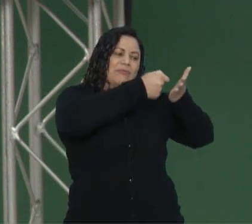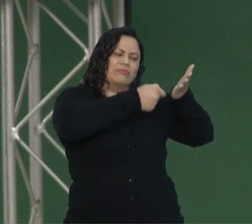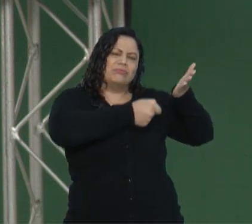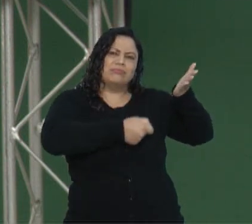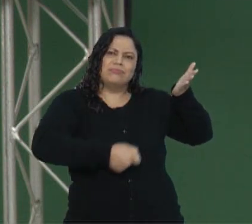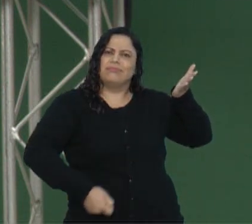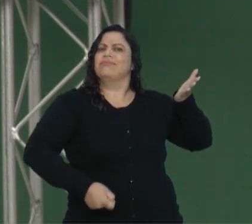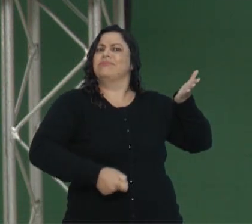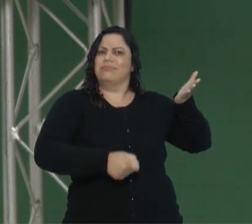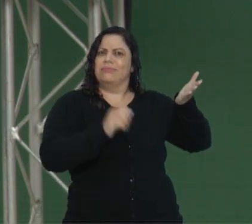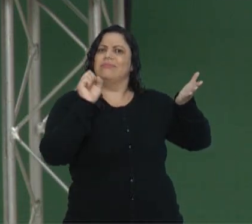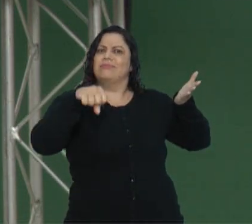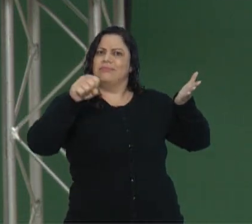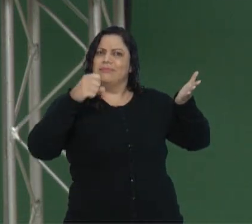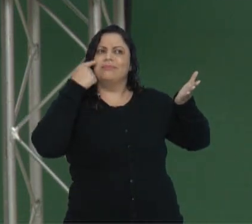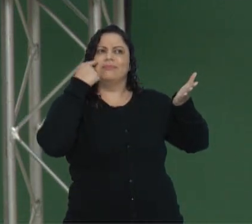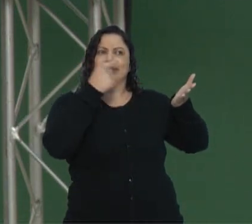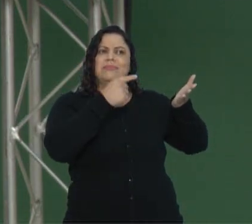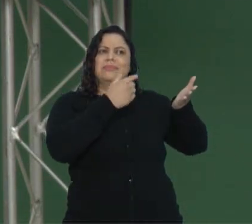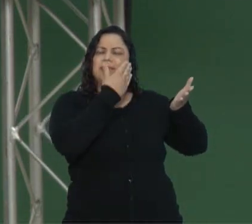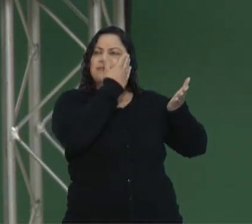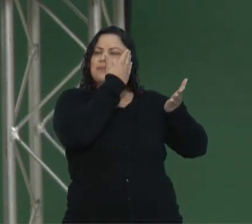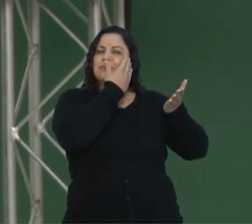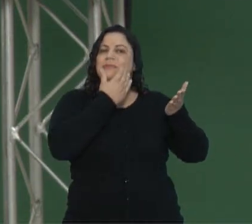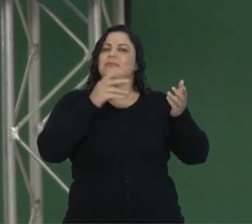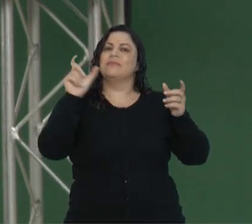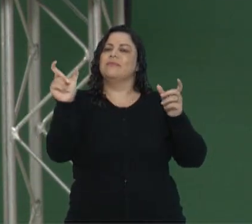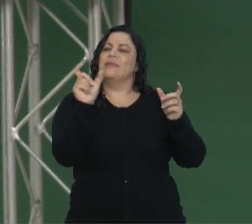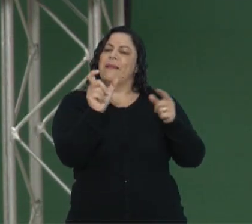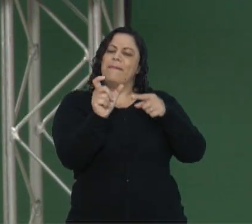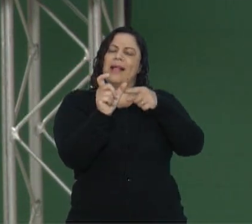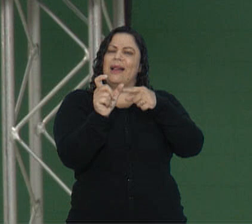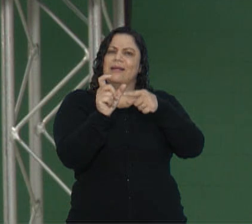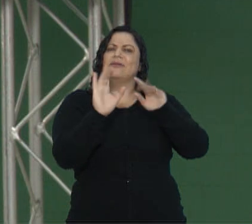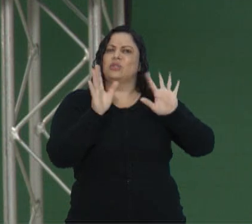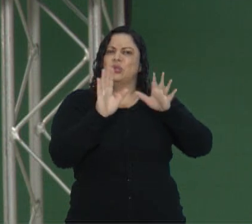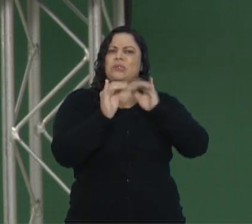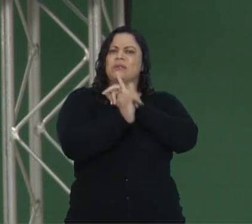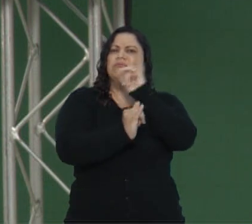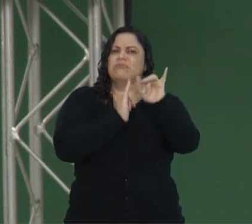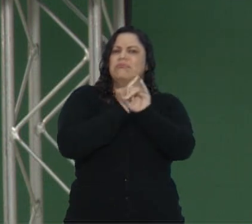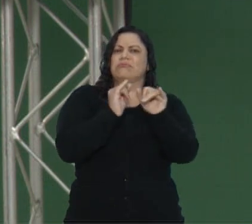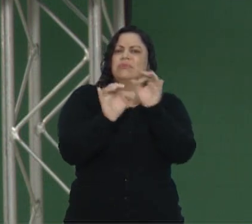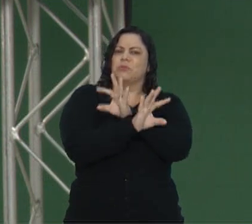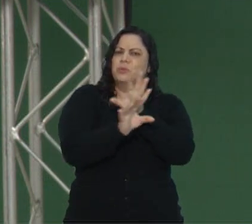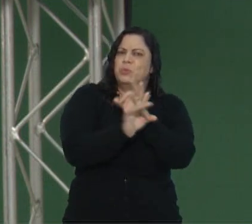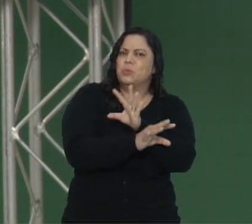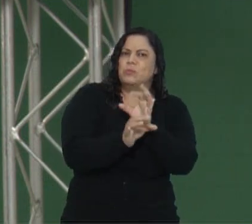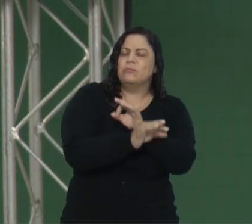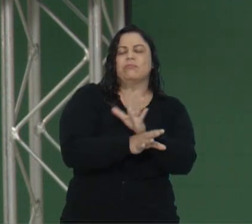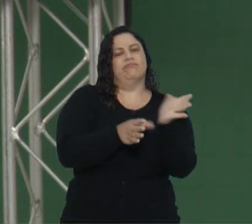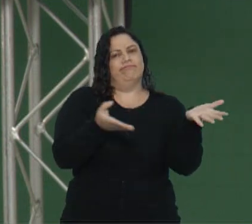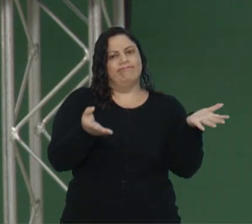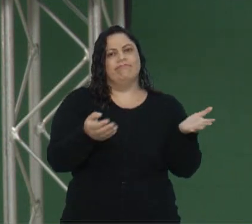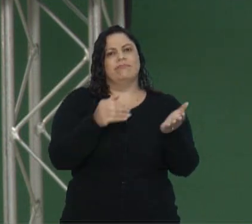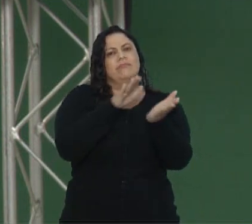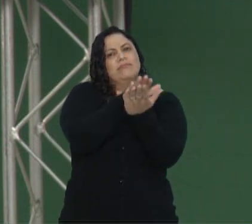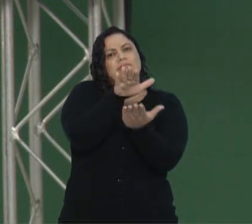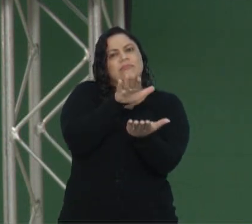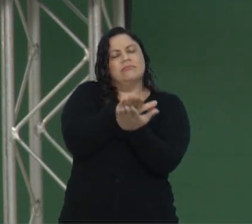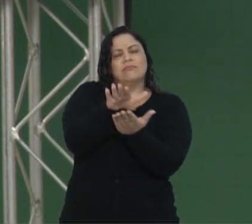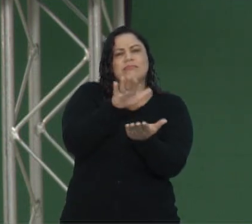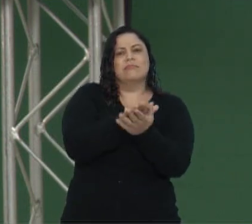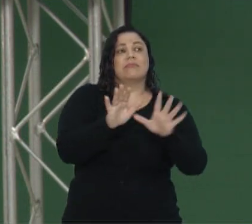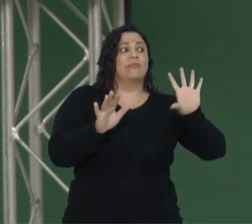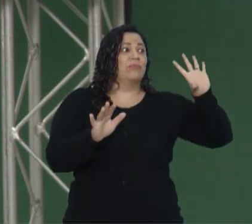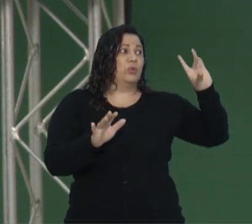fazem listinhas, sabe? Então coloca a palavrinha, tem na internet pronta essas listinhas, elas estão prontas. Você pode de repente imprimir, colar em